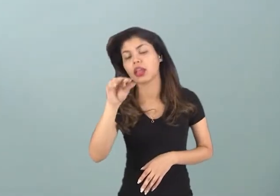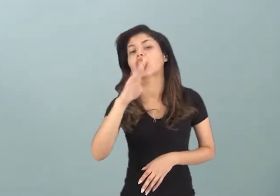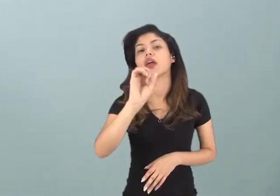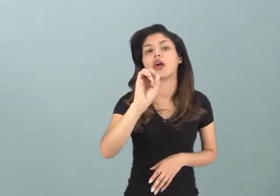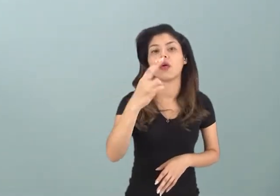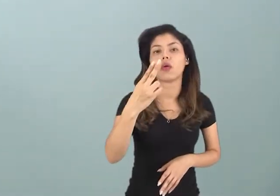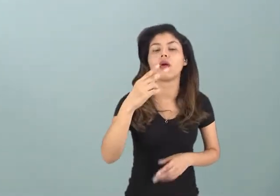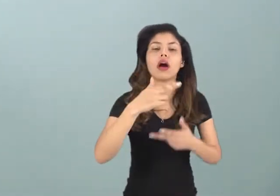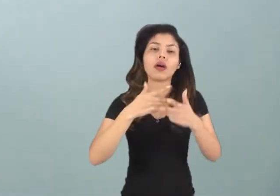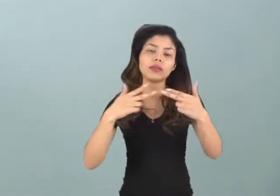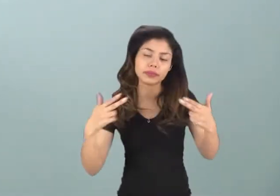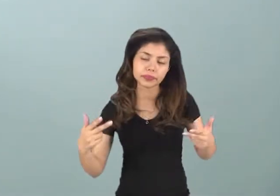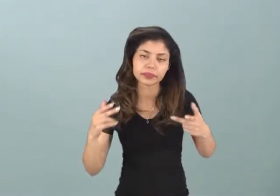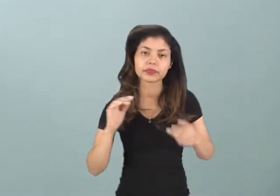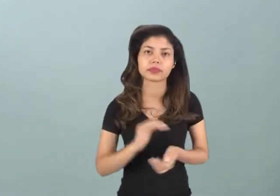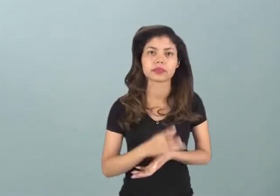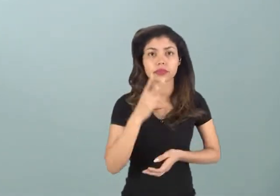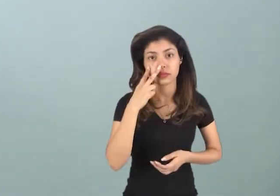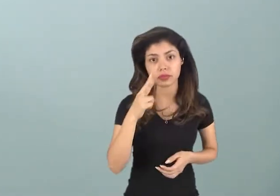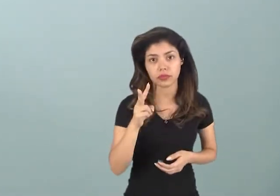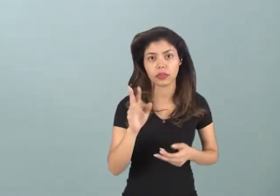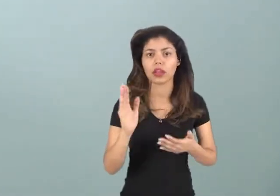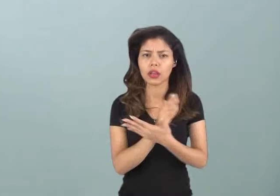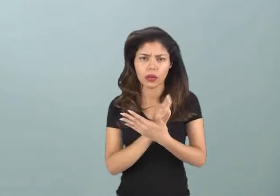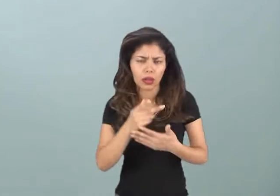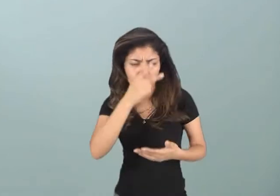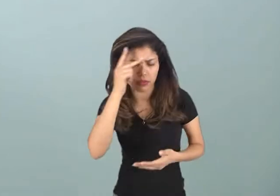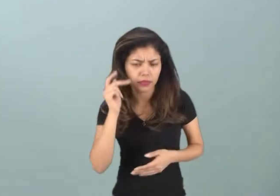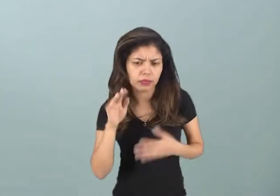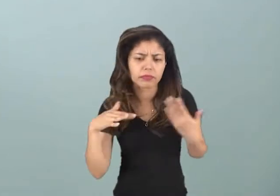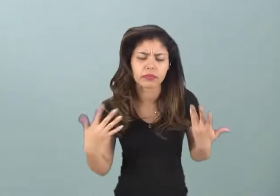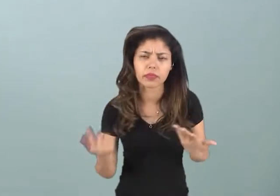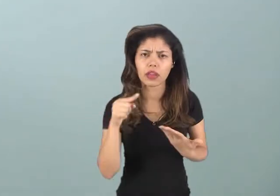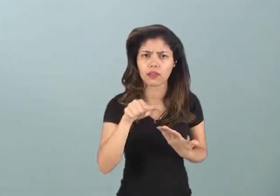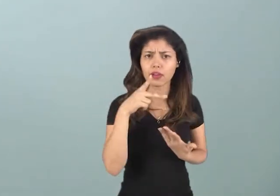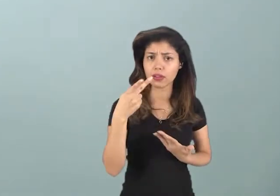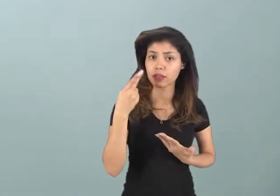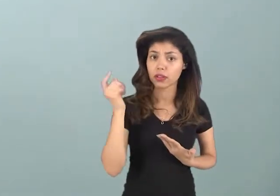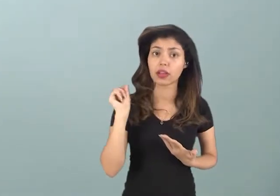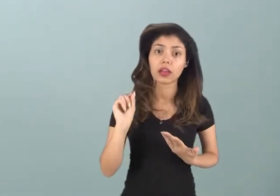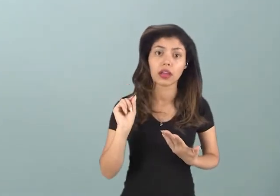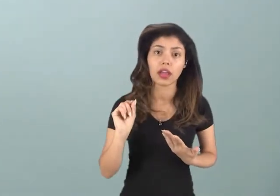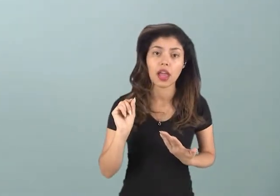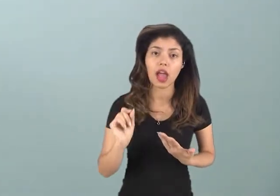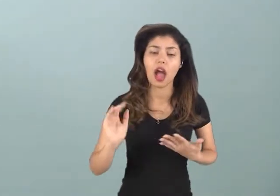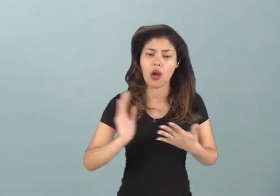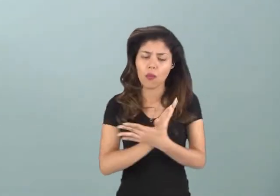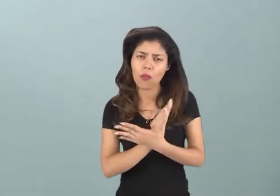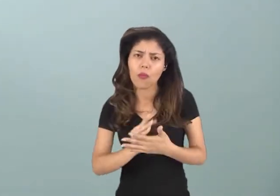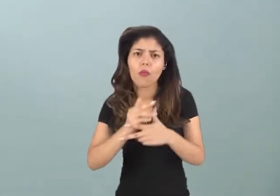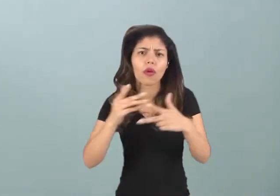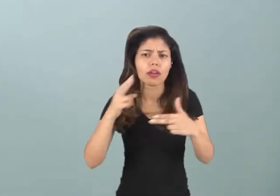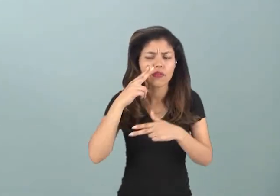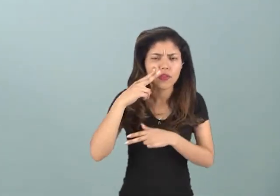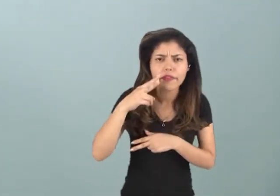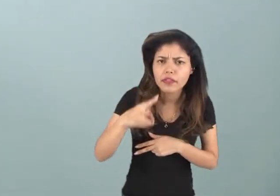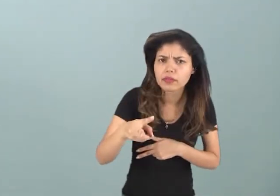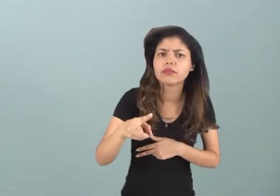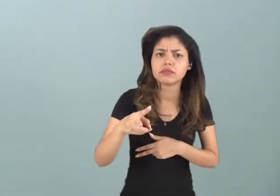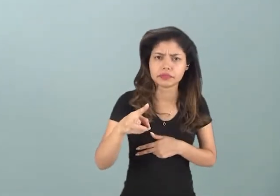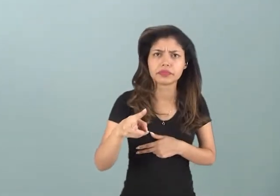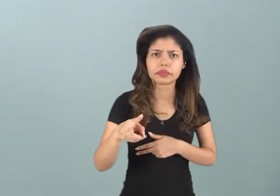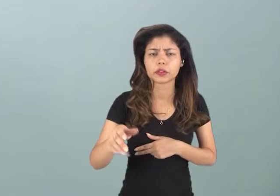nós vamos observar? Que quem vê algo ou vê alguém. Então, aqui ele está falando de algo que foi visto, né? No caso,